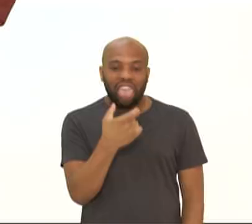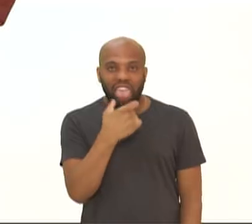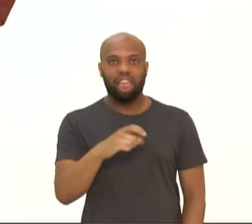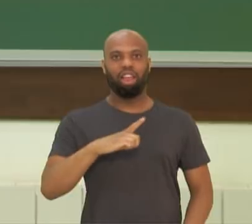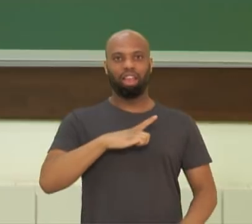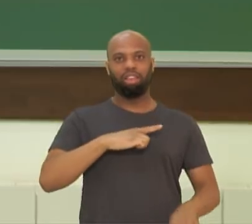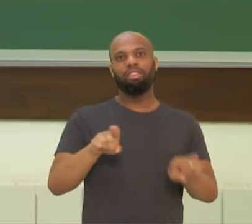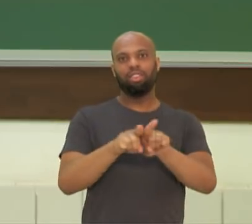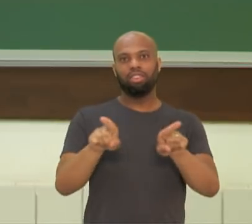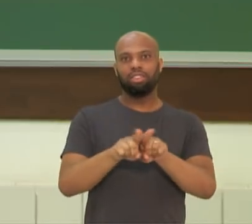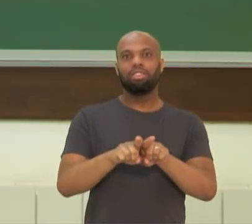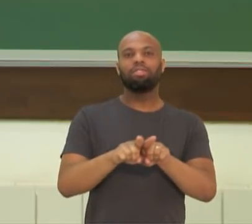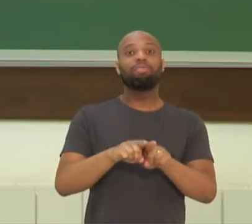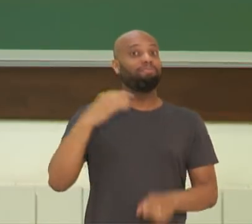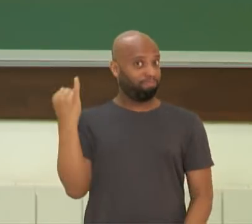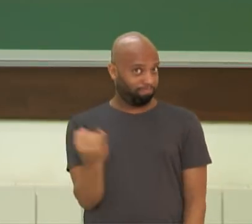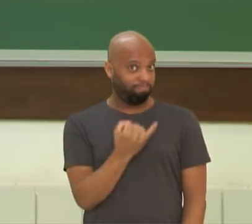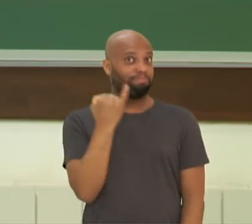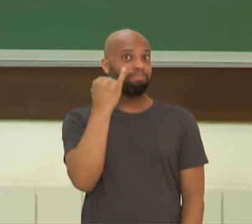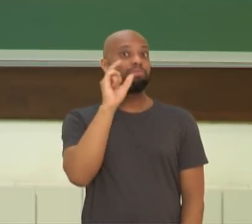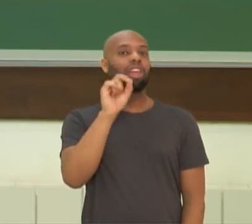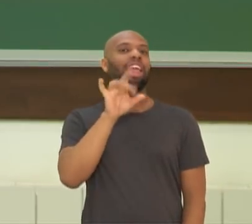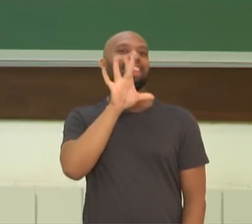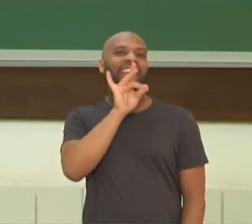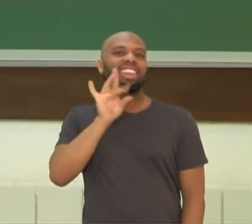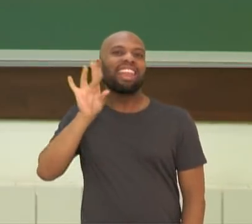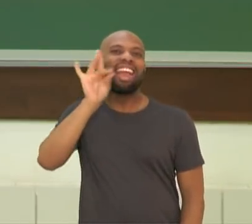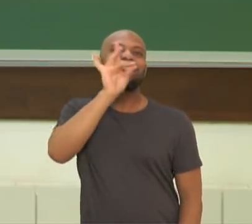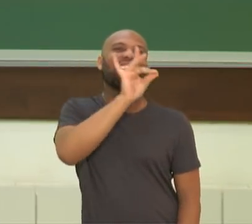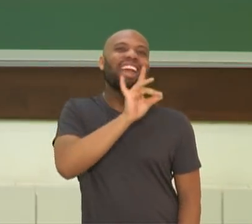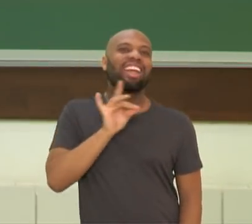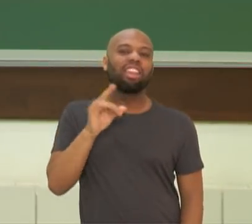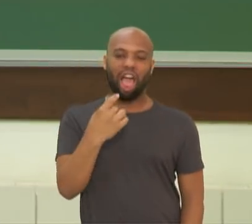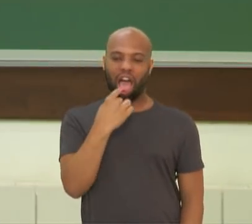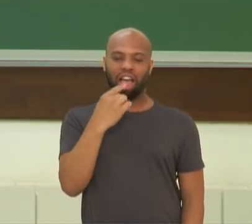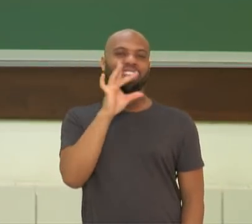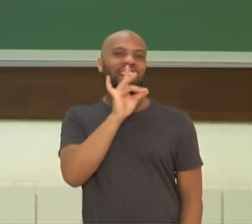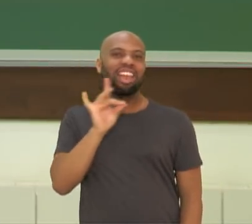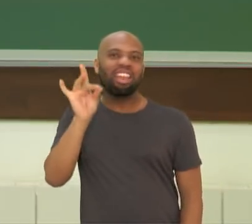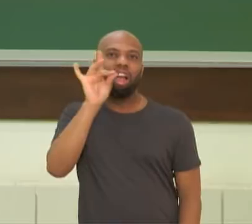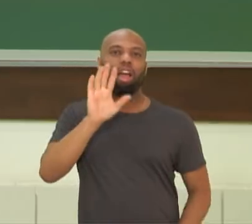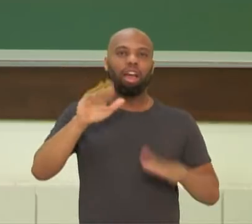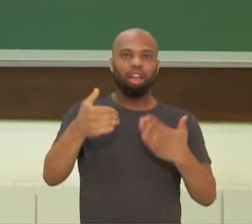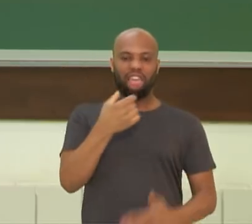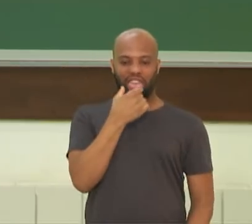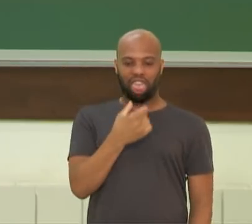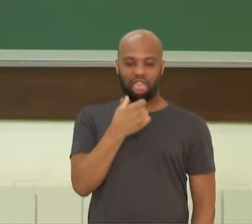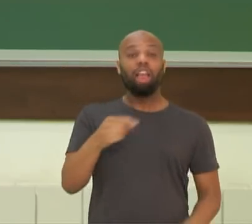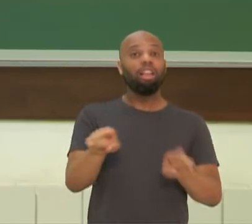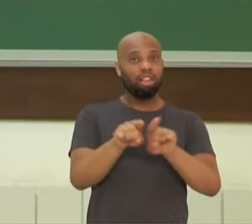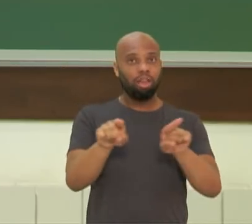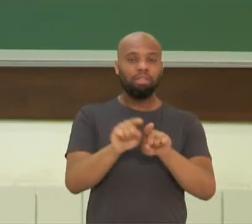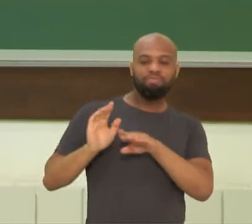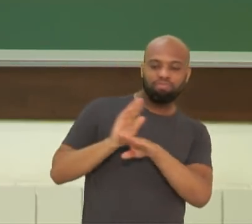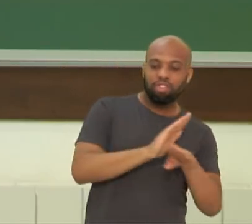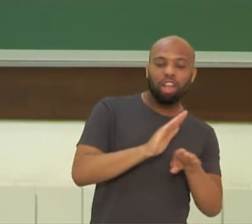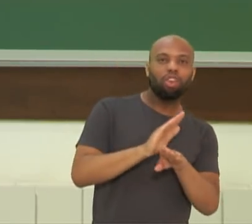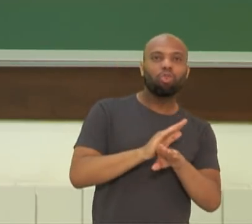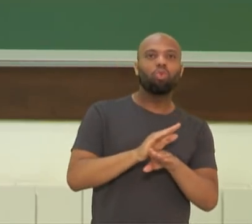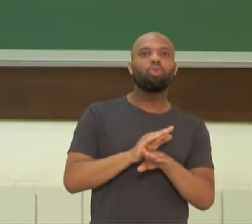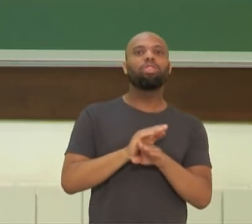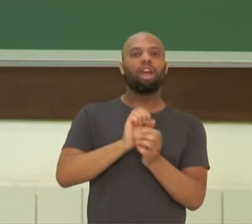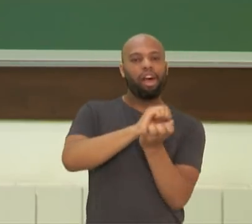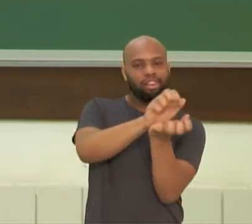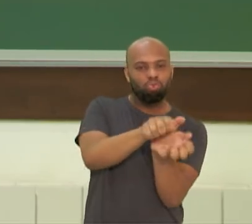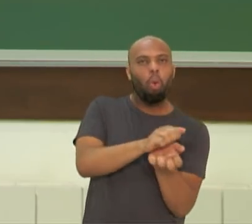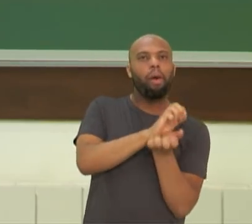e também algo muito importante que é a saliva, tá? Então, a língua, ela também vai ajudar a